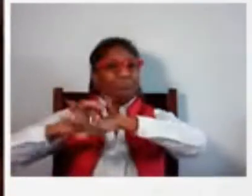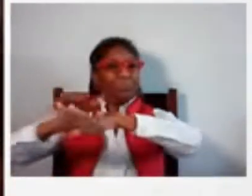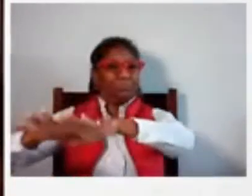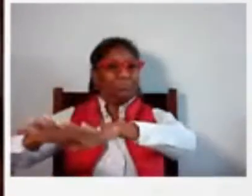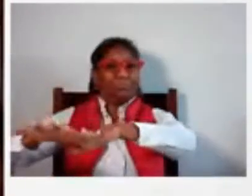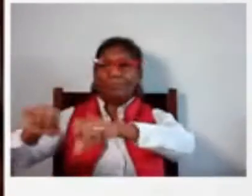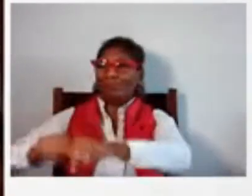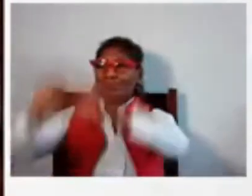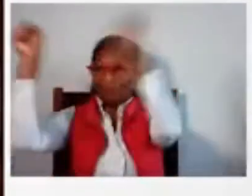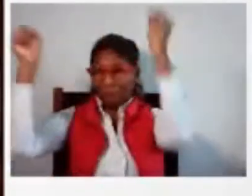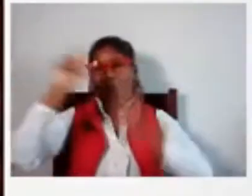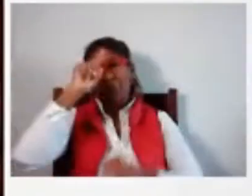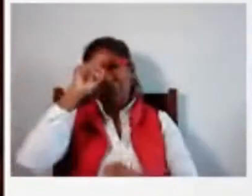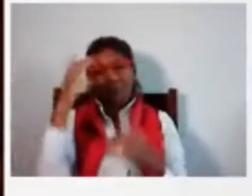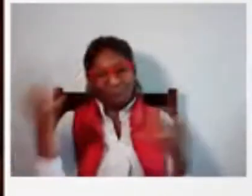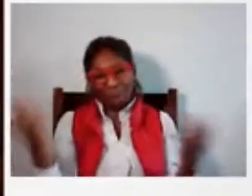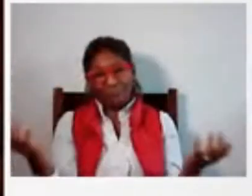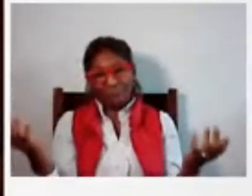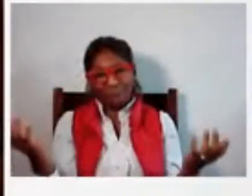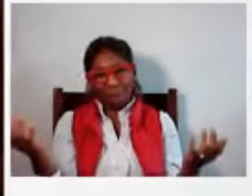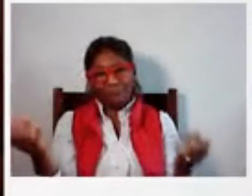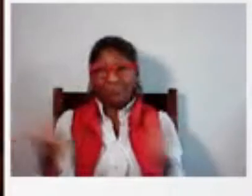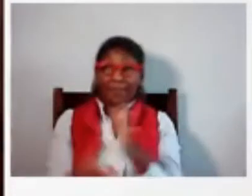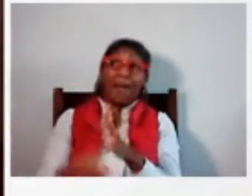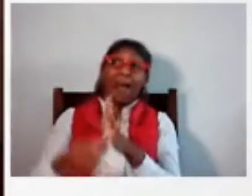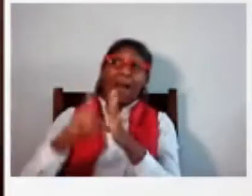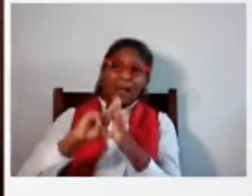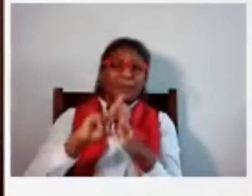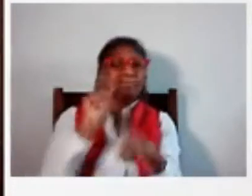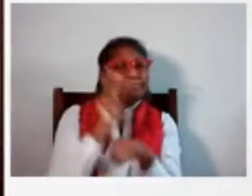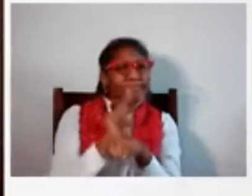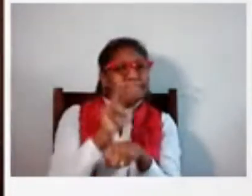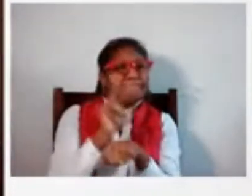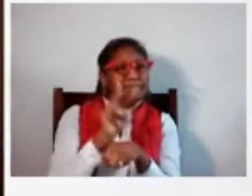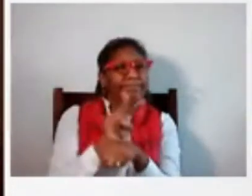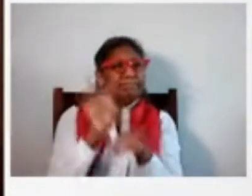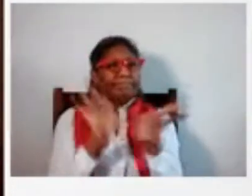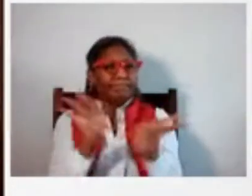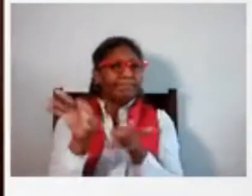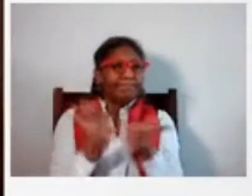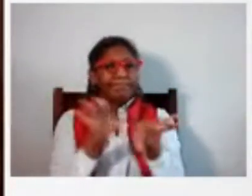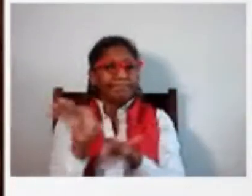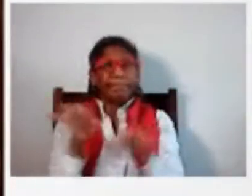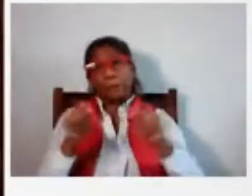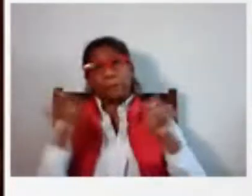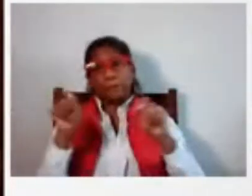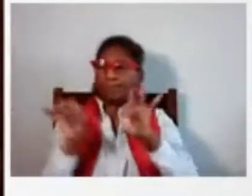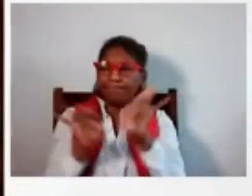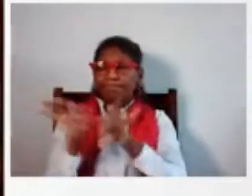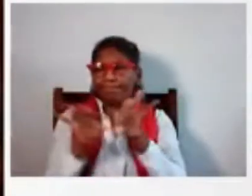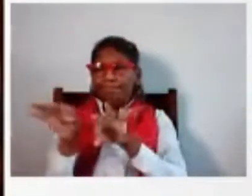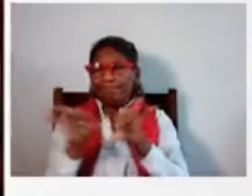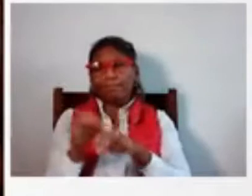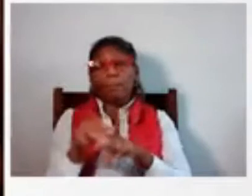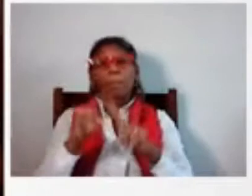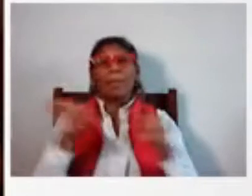do sistema hospitalar. Ao passo que, se estivéssemos agindo muito antes, estaríamos estabelecendo uma punição severa demais